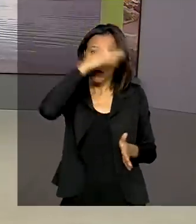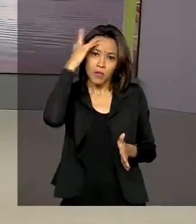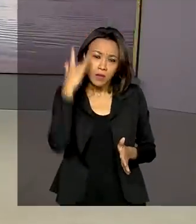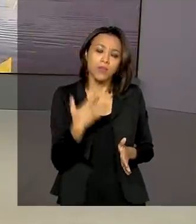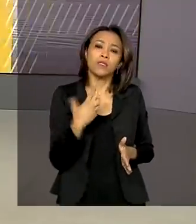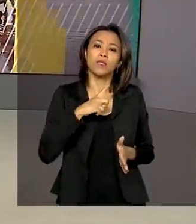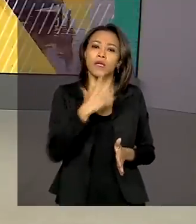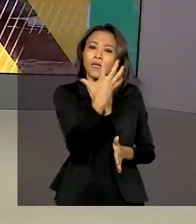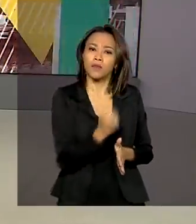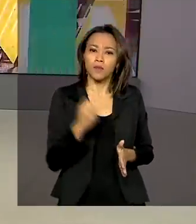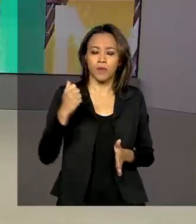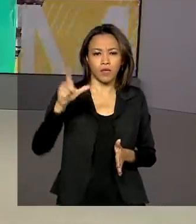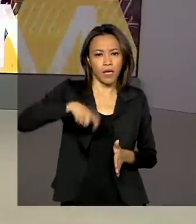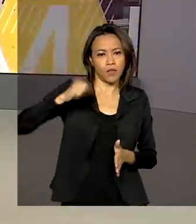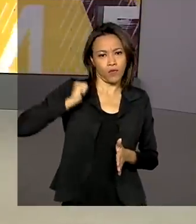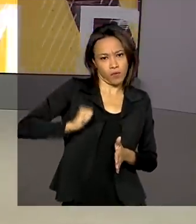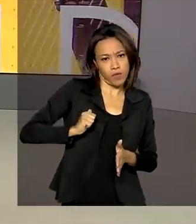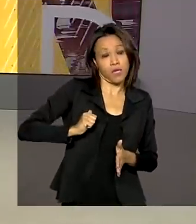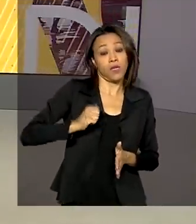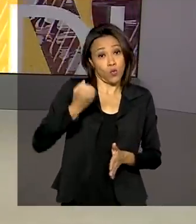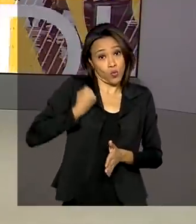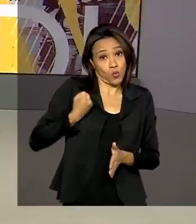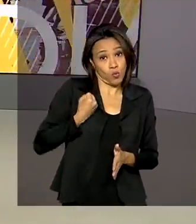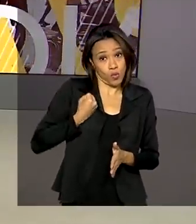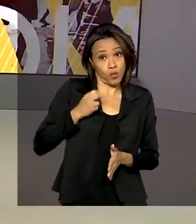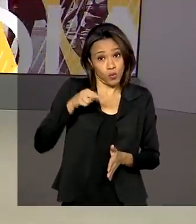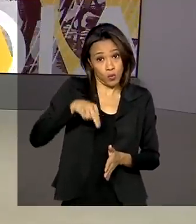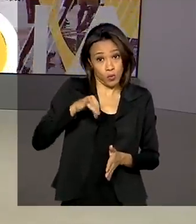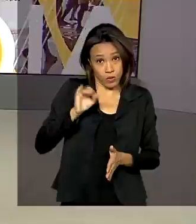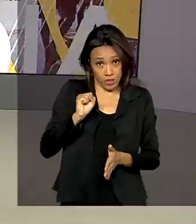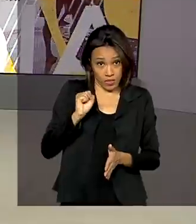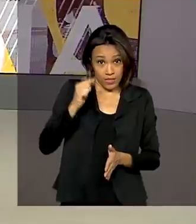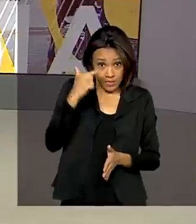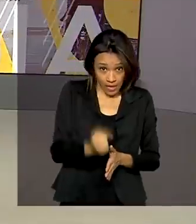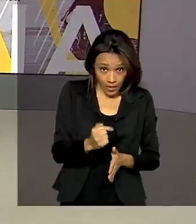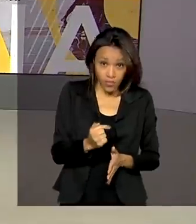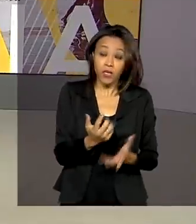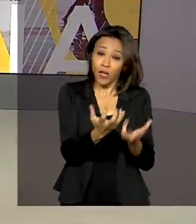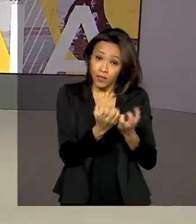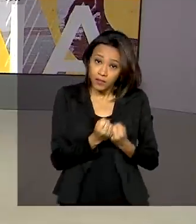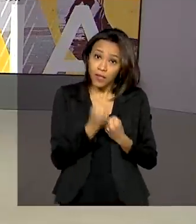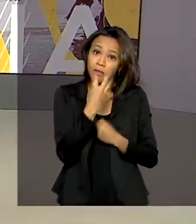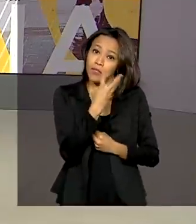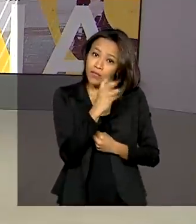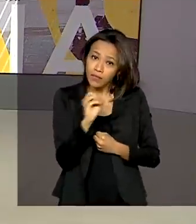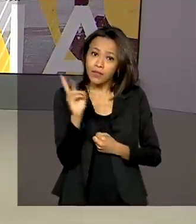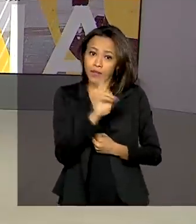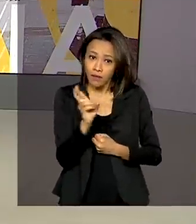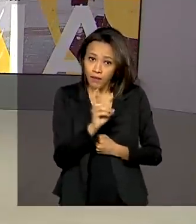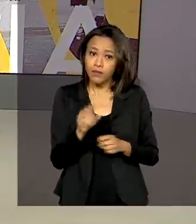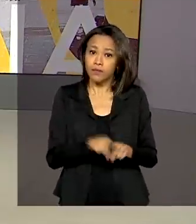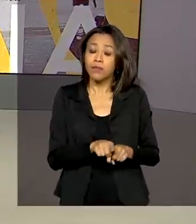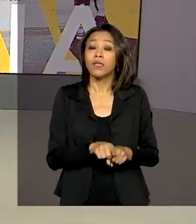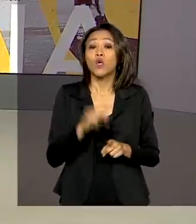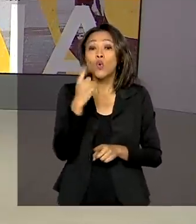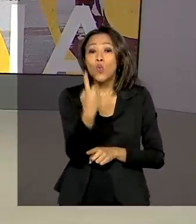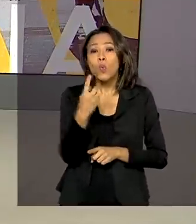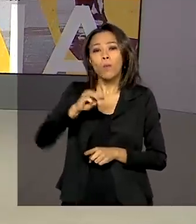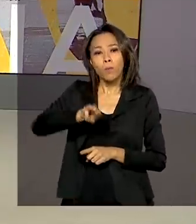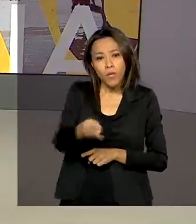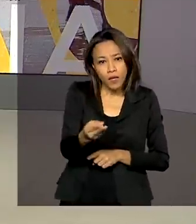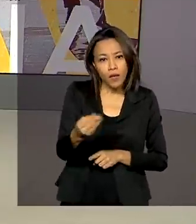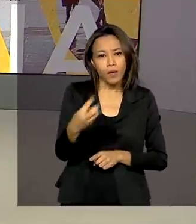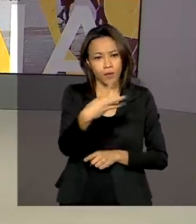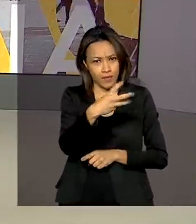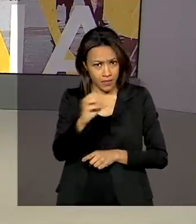o NIS Final 7, recebem a parcela extra de 300 reais do auxílio extensão. 1 milhão e 600 mil pessoas fazem